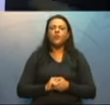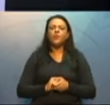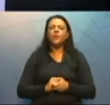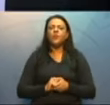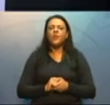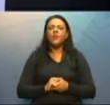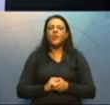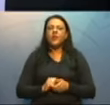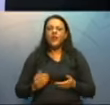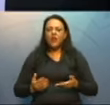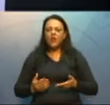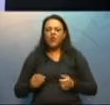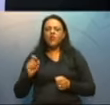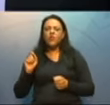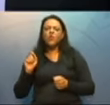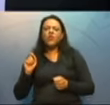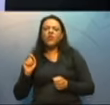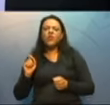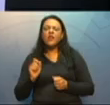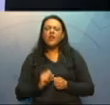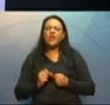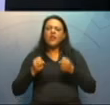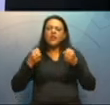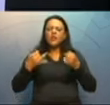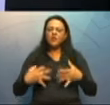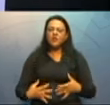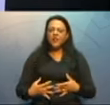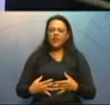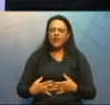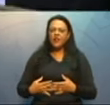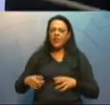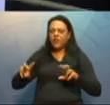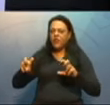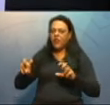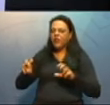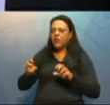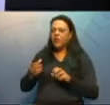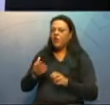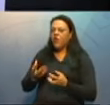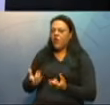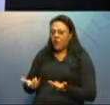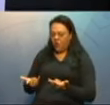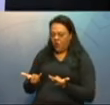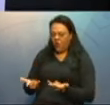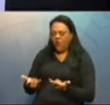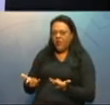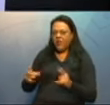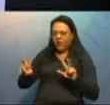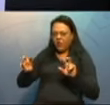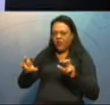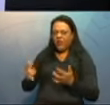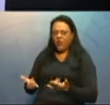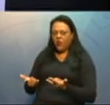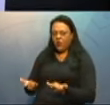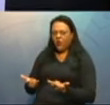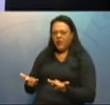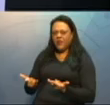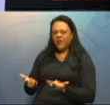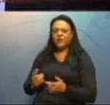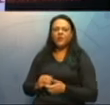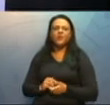Para isso, vamos definir os dados lá do Homem-Aranha. Olha como ficou.